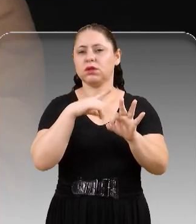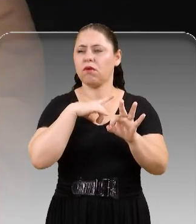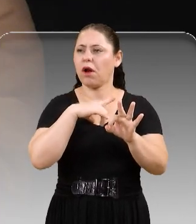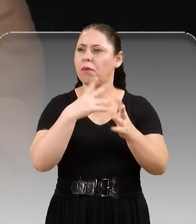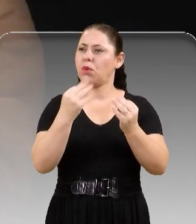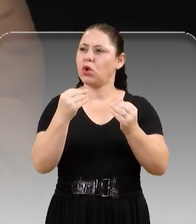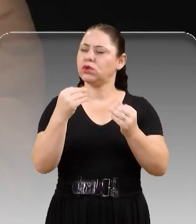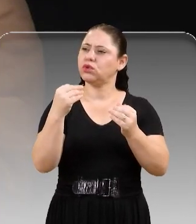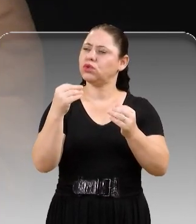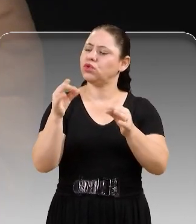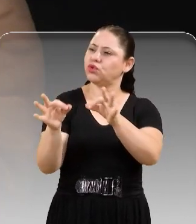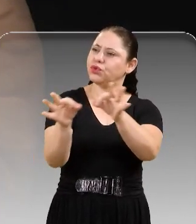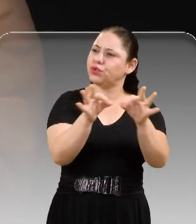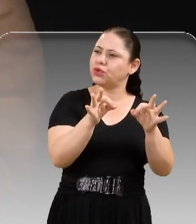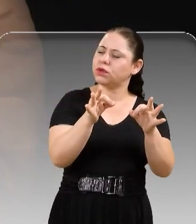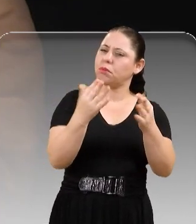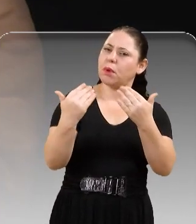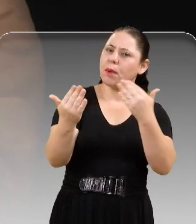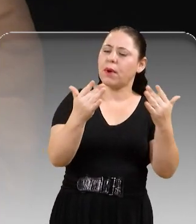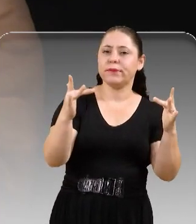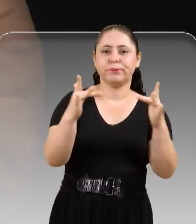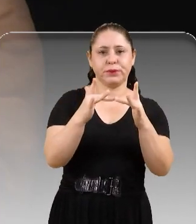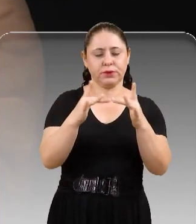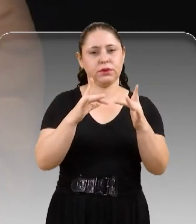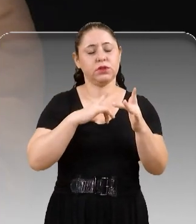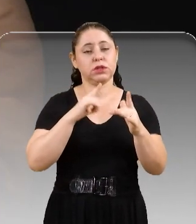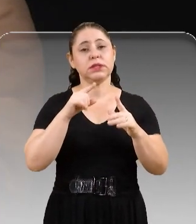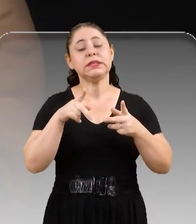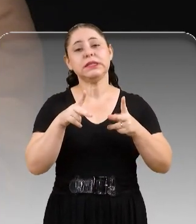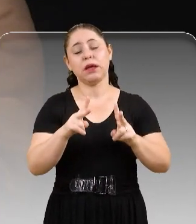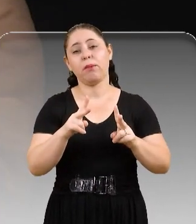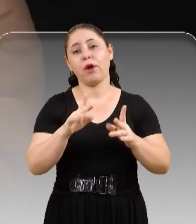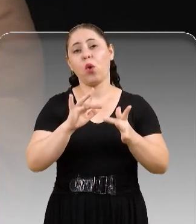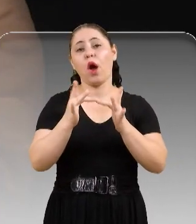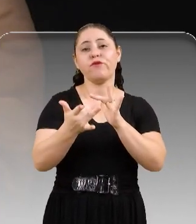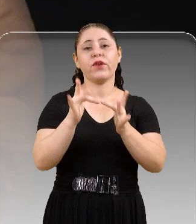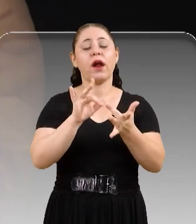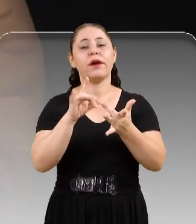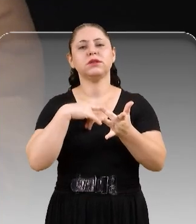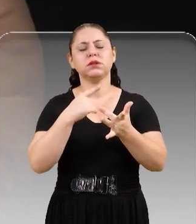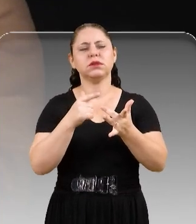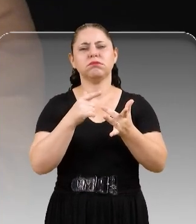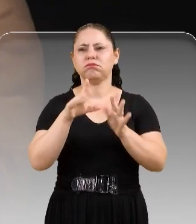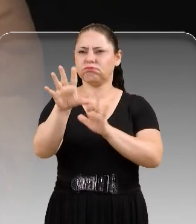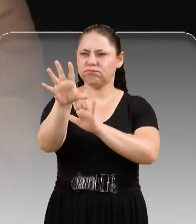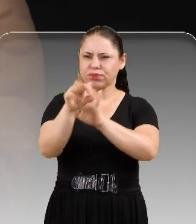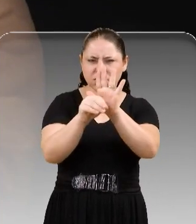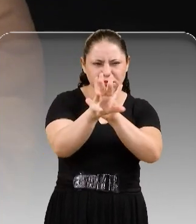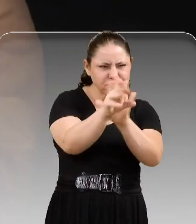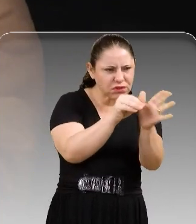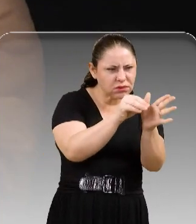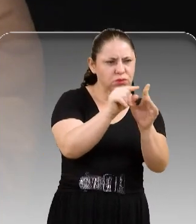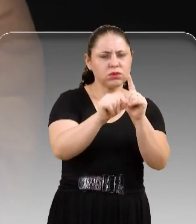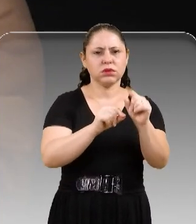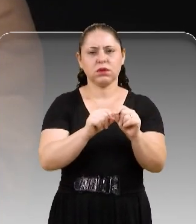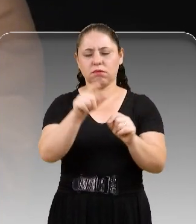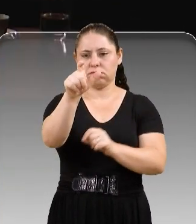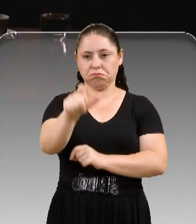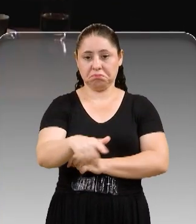juízes e tinha muito contato com eles. E sempre me espelhou muito, aquilo me marcava muito, a figura do magistrado,